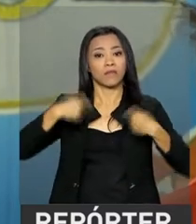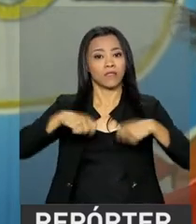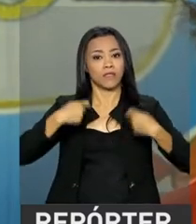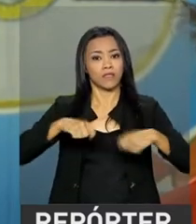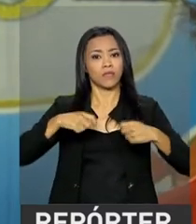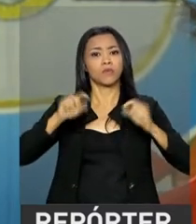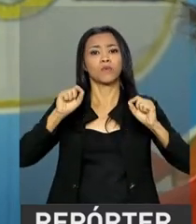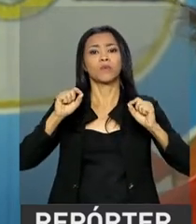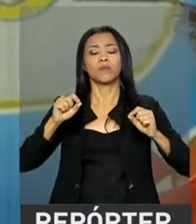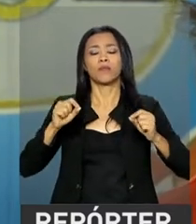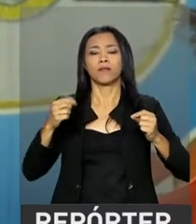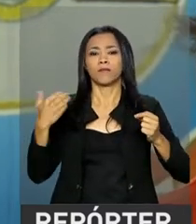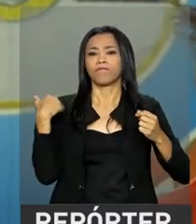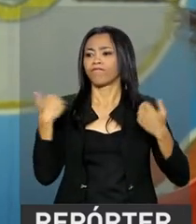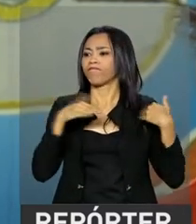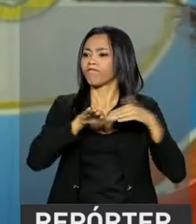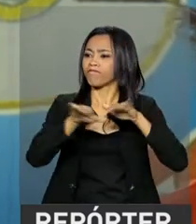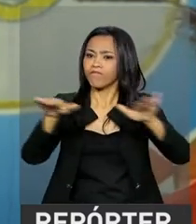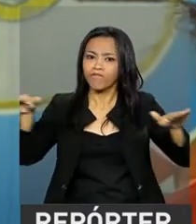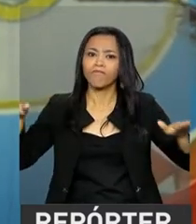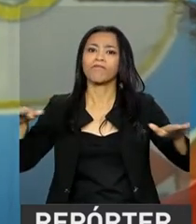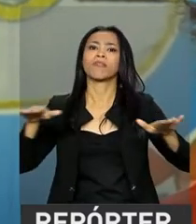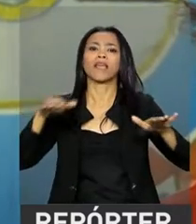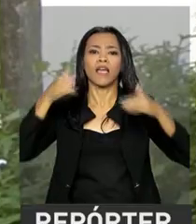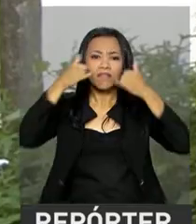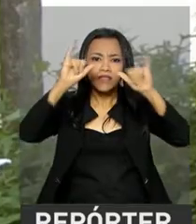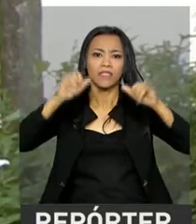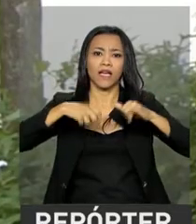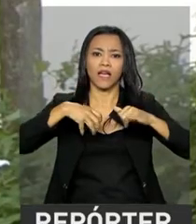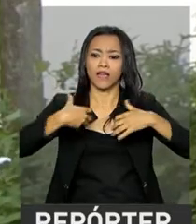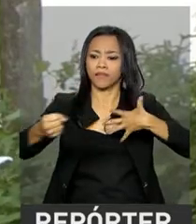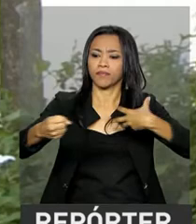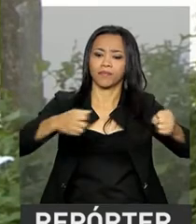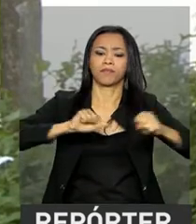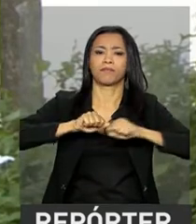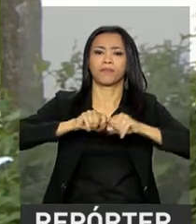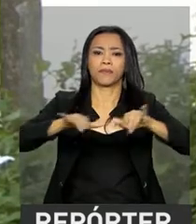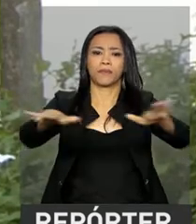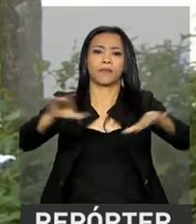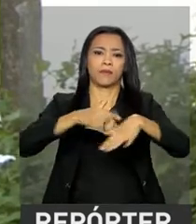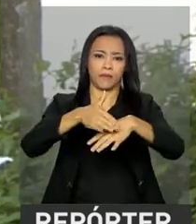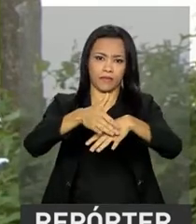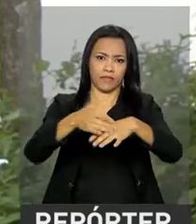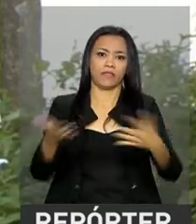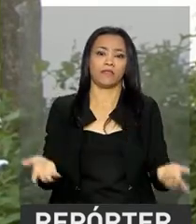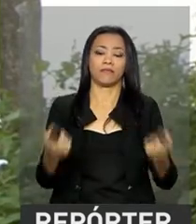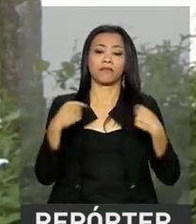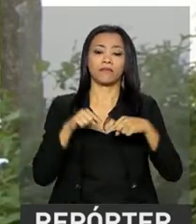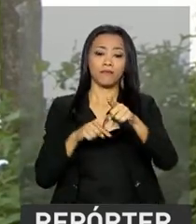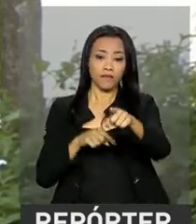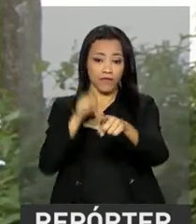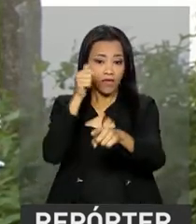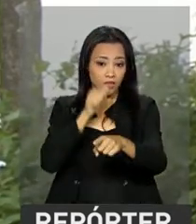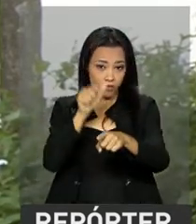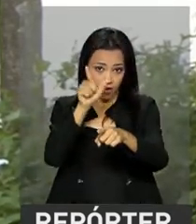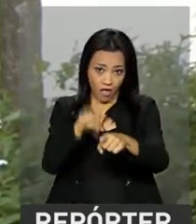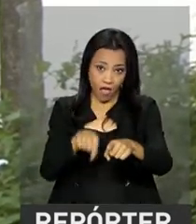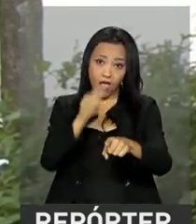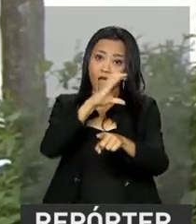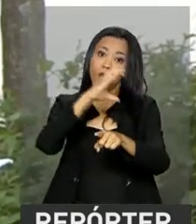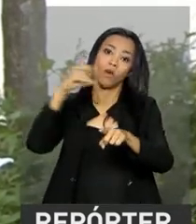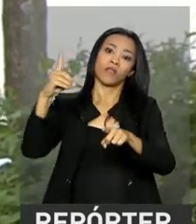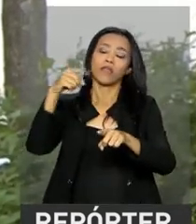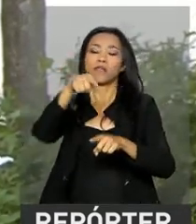a saúde ea interrupção da transmissão a coordenadora do programa nacional de hanseníase do ministério da saúde